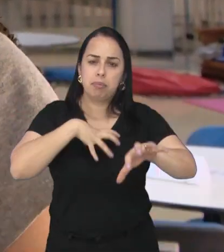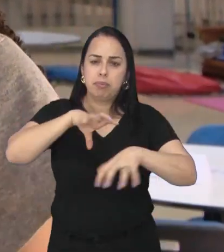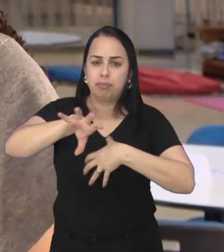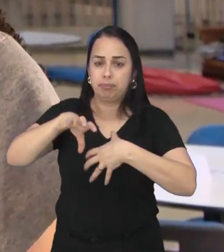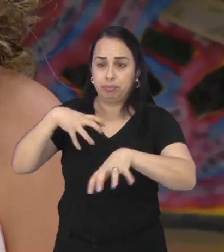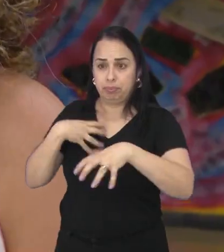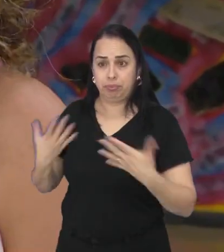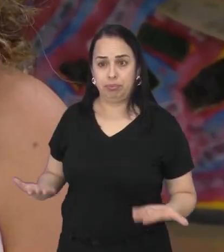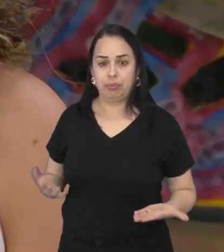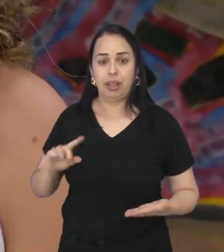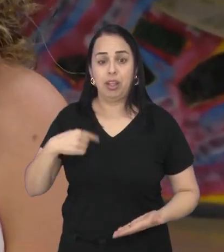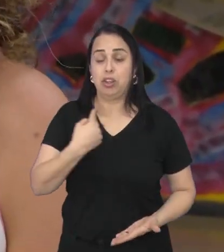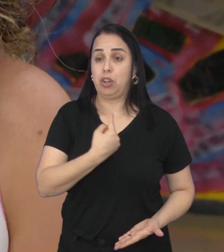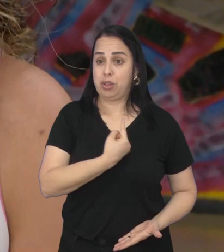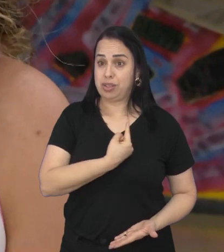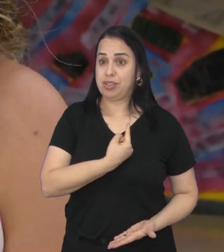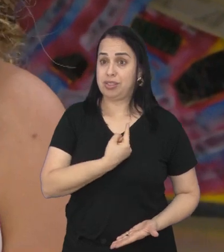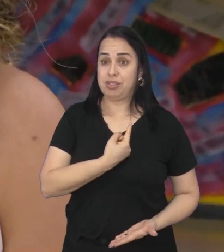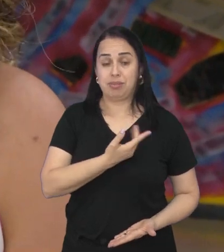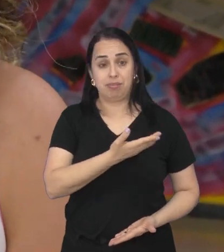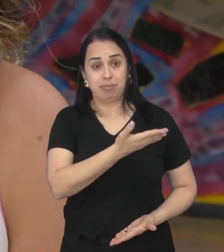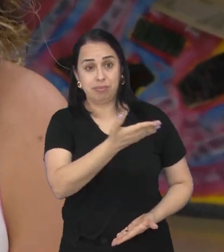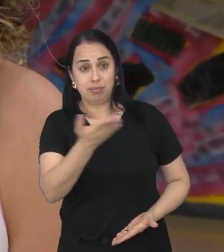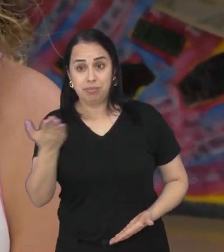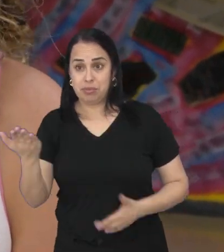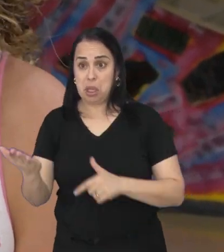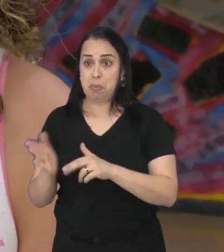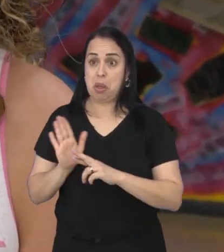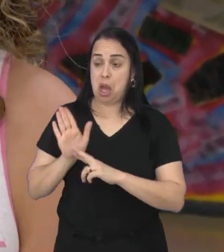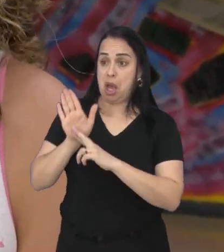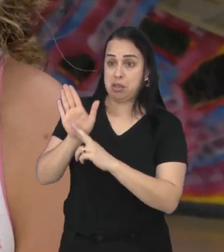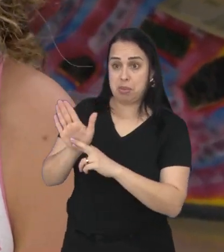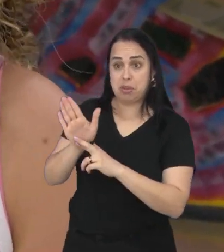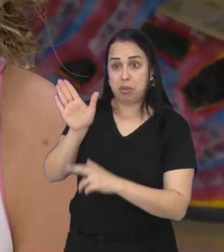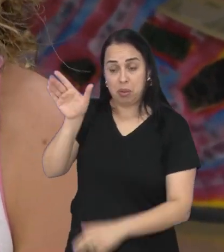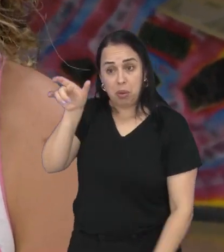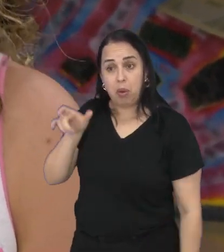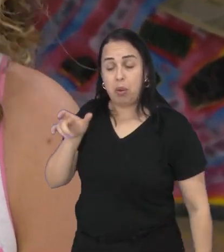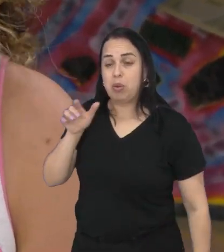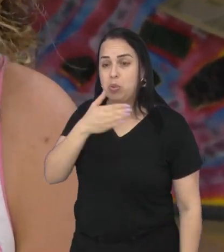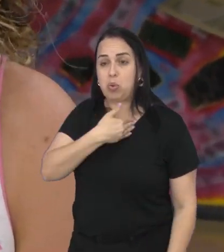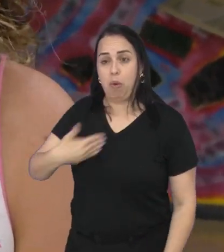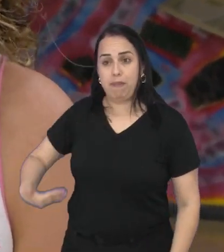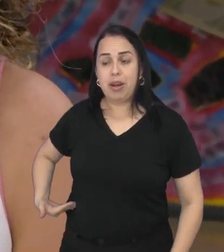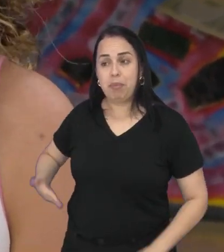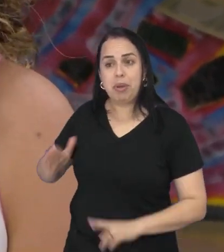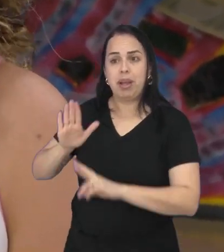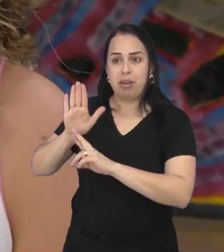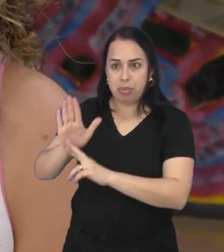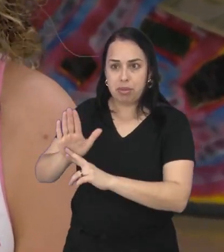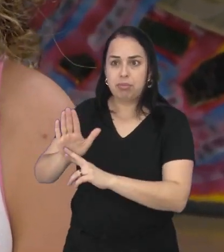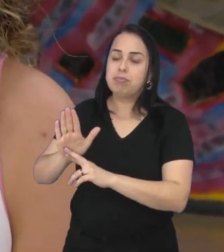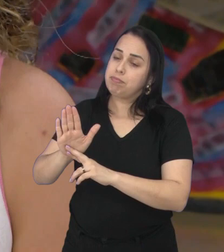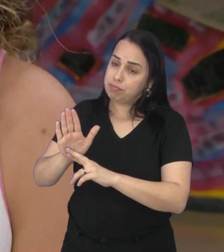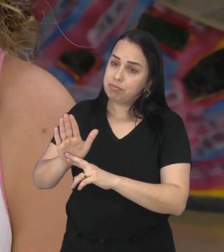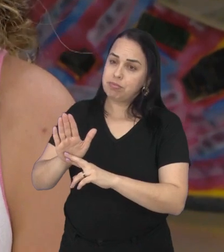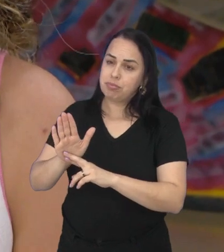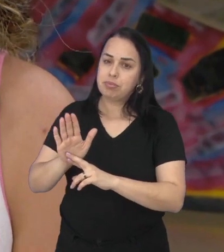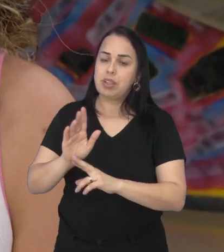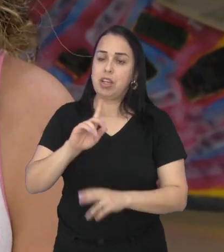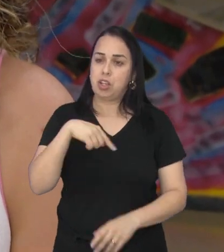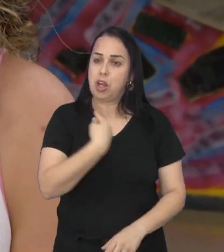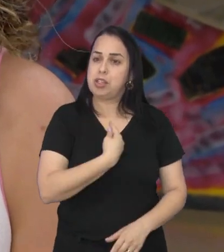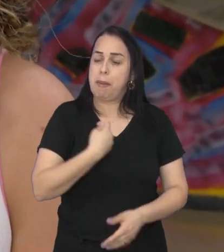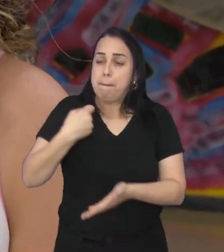esses problemas. E a gente dá esse voto de confiança a eles, para que eles nos representem realmente lá, trazendo esses valores que a